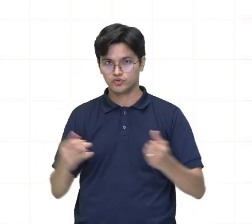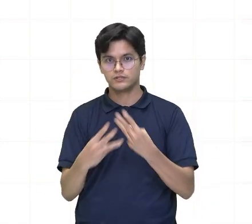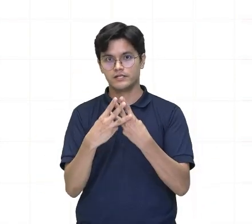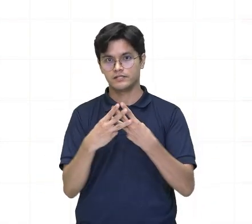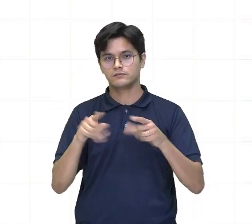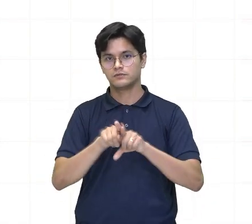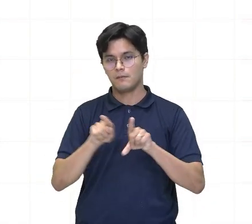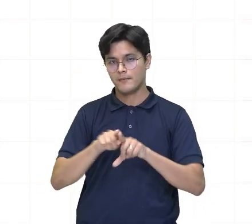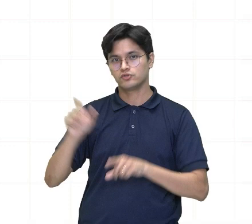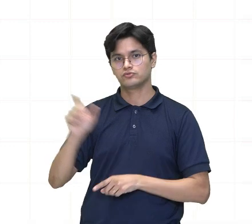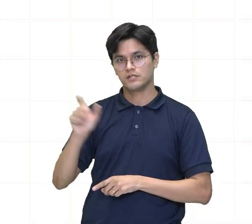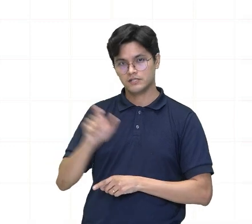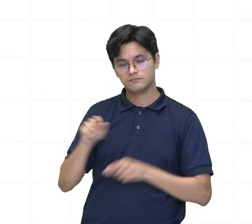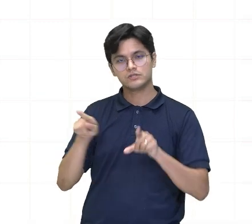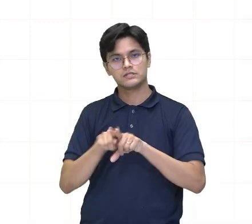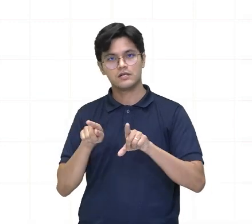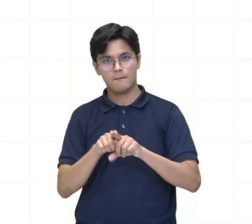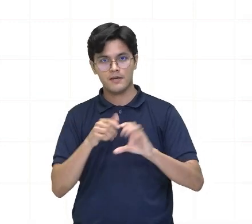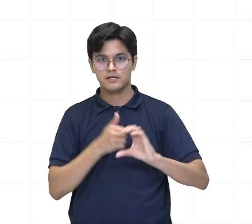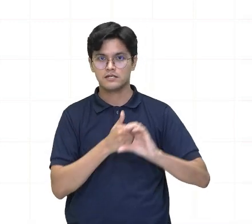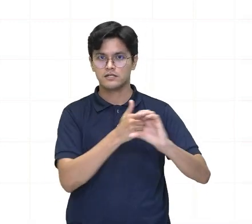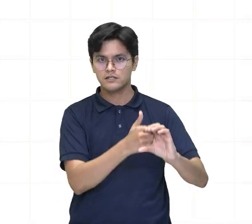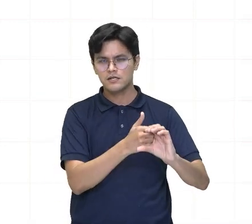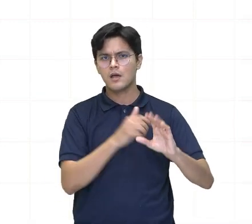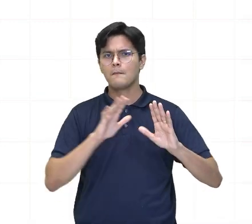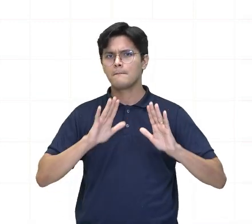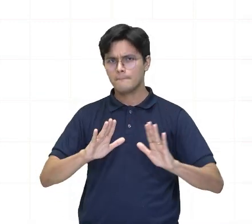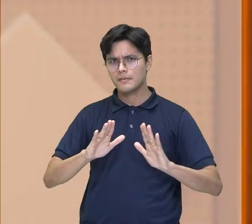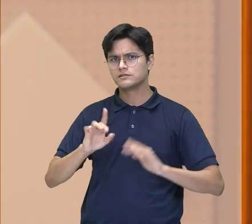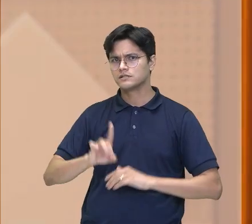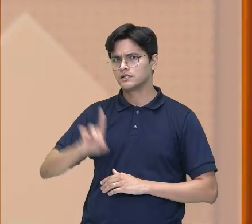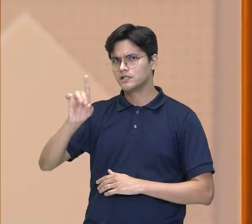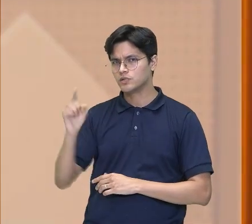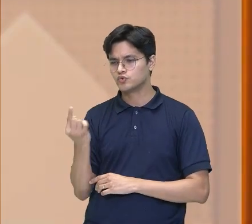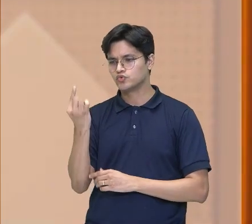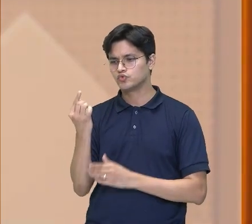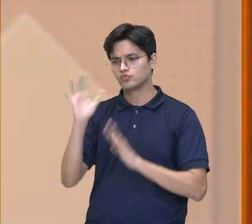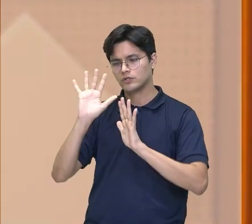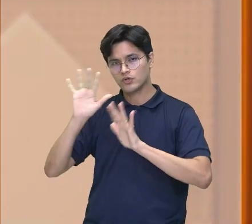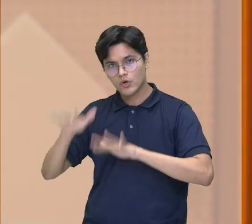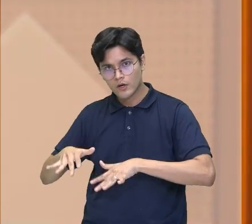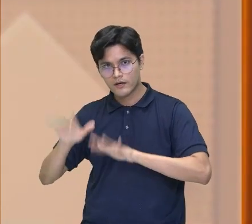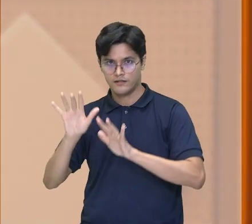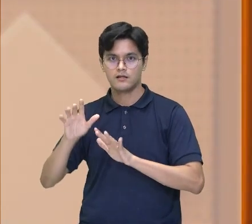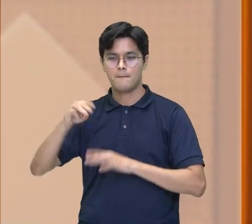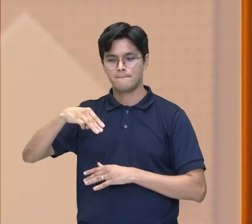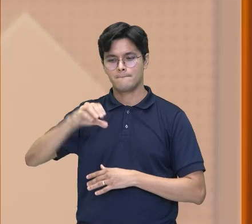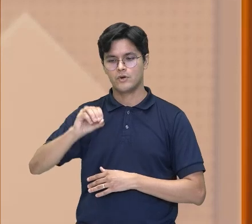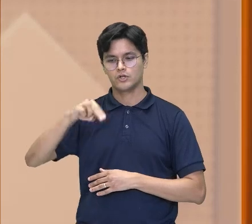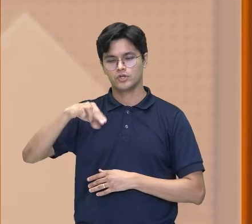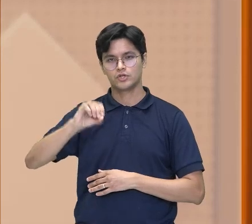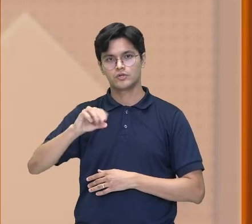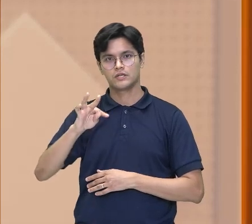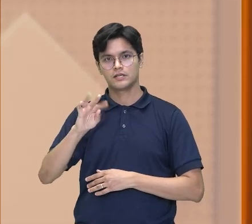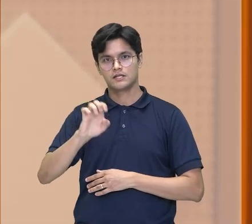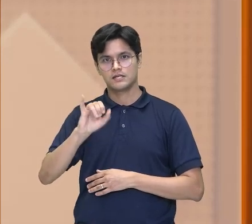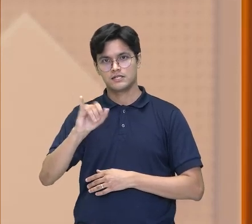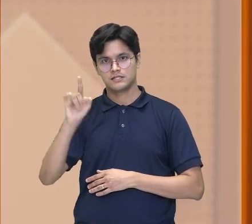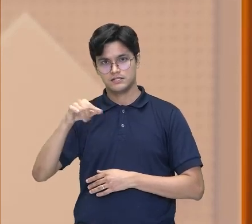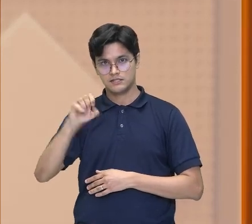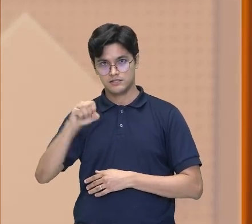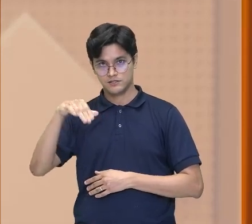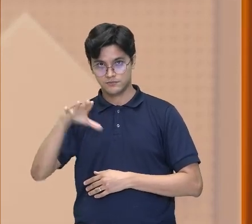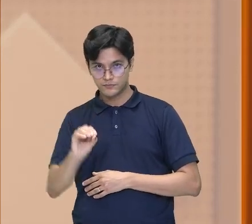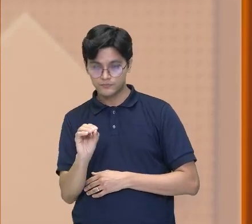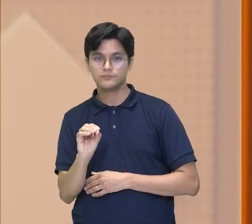na Palestina. Mas, professor, o que é monoteísta? A crença em um único Deus. Então, a Ásia é o berço